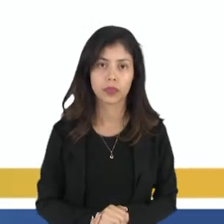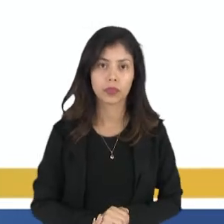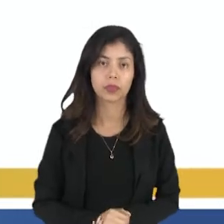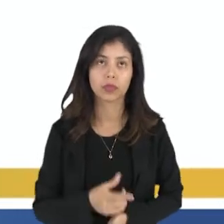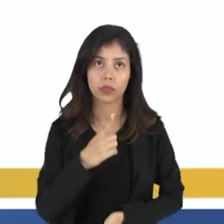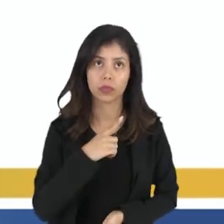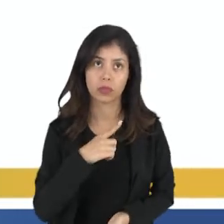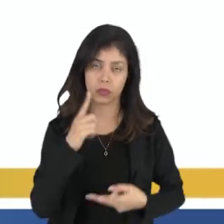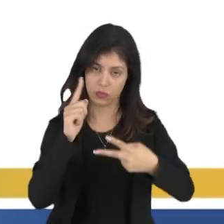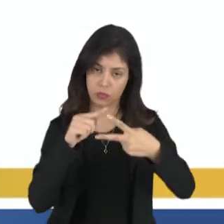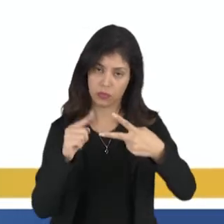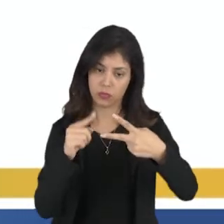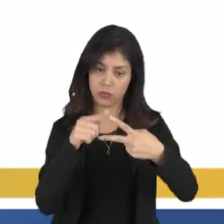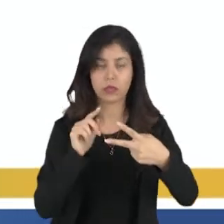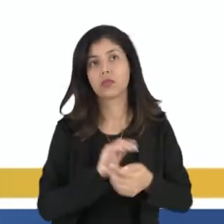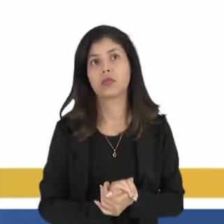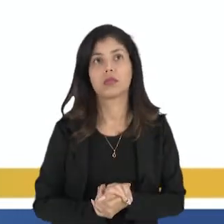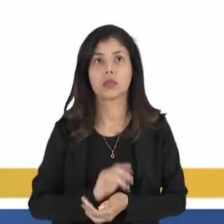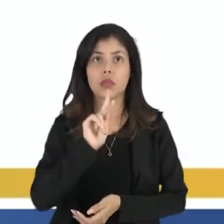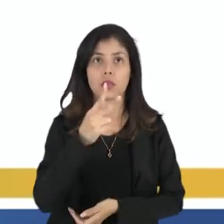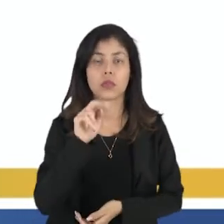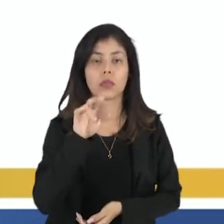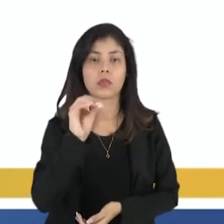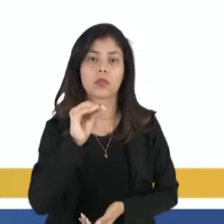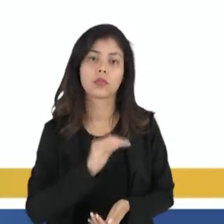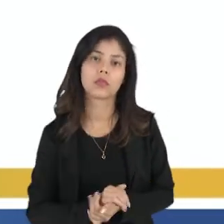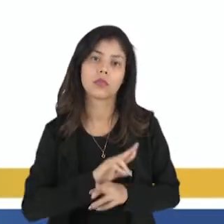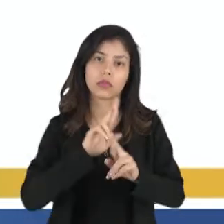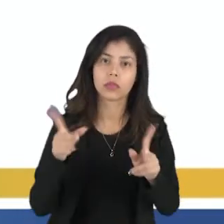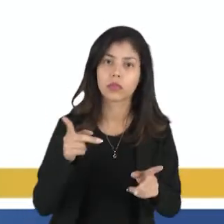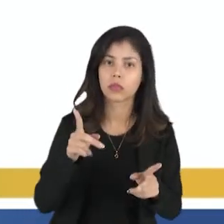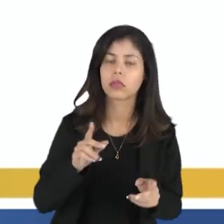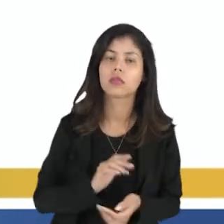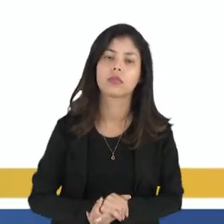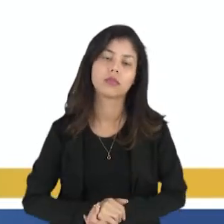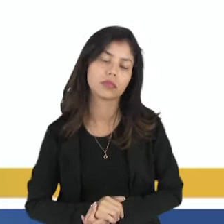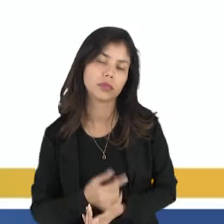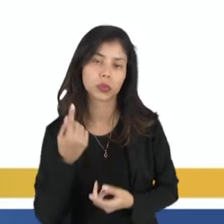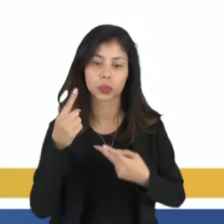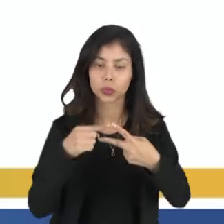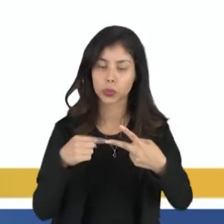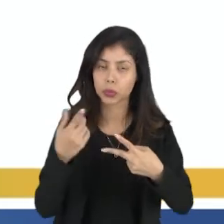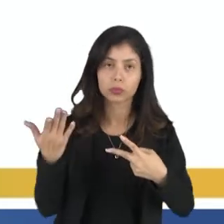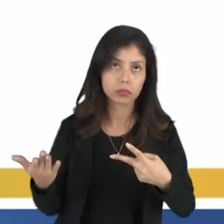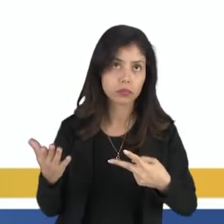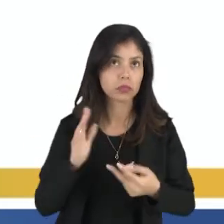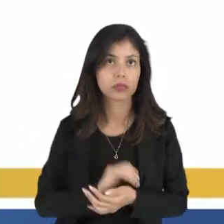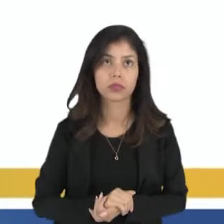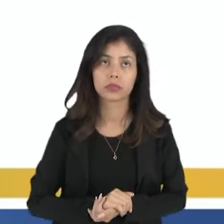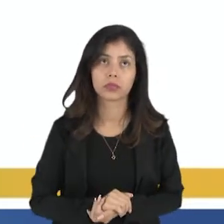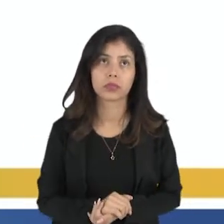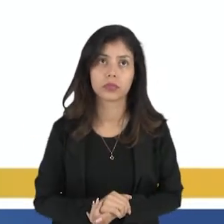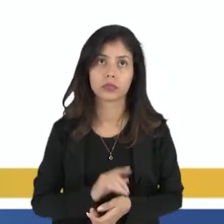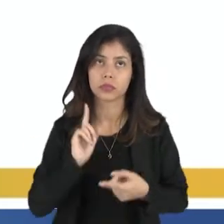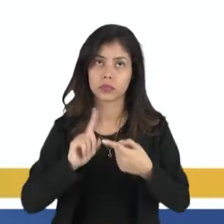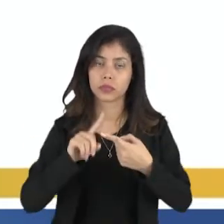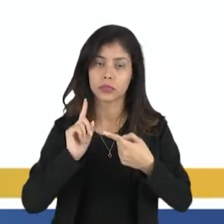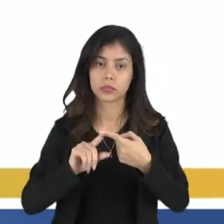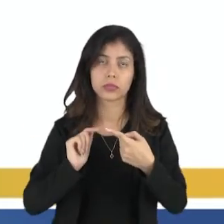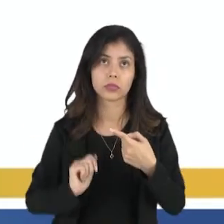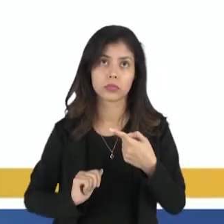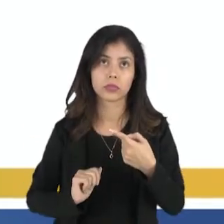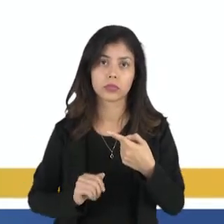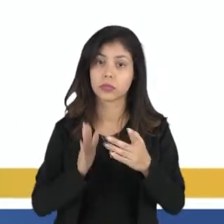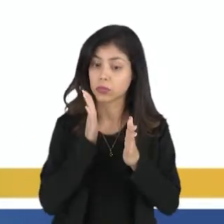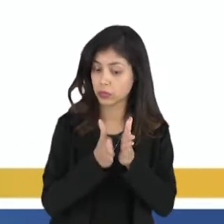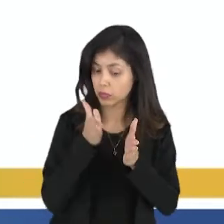Nós temos, nos dois casos, o humor e o que vai diferi-los, o que vai diferenciar os dois. Que o comic strip é